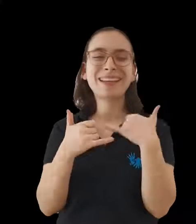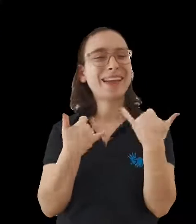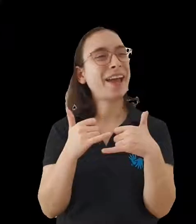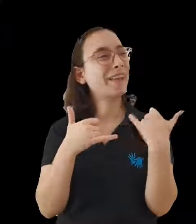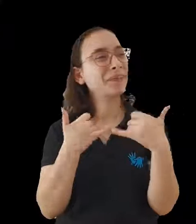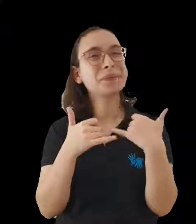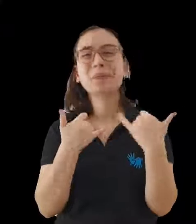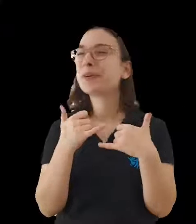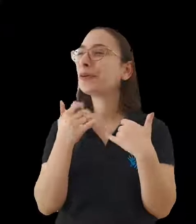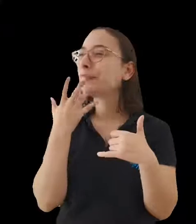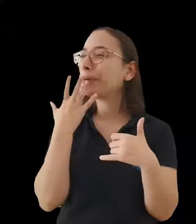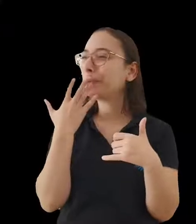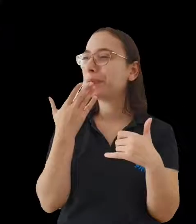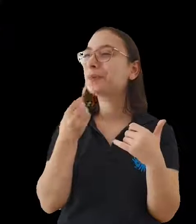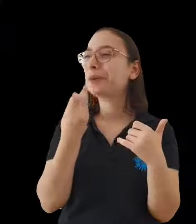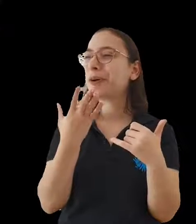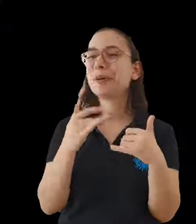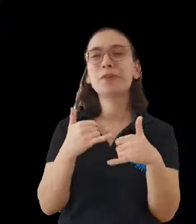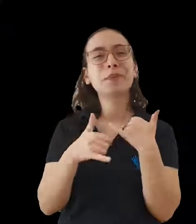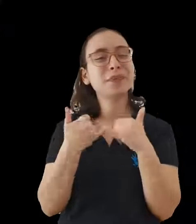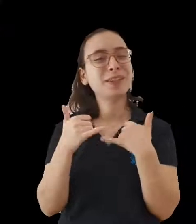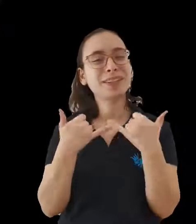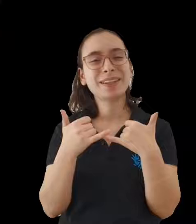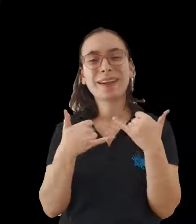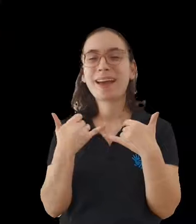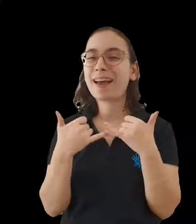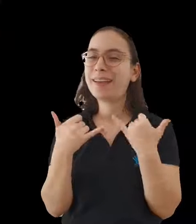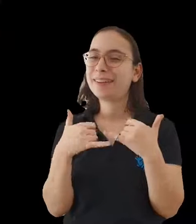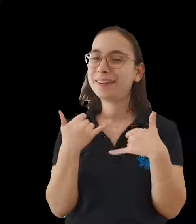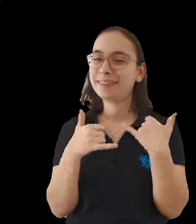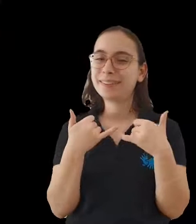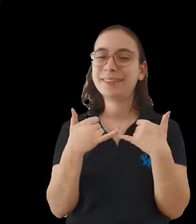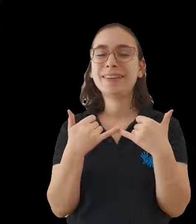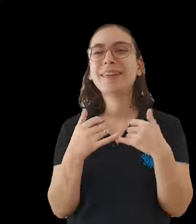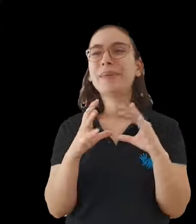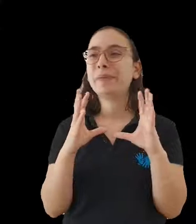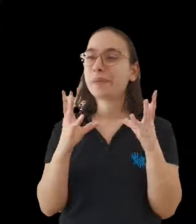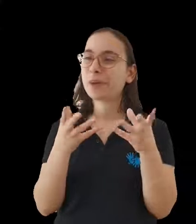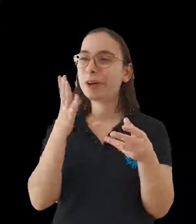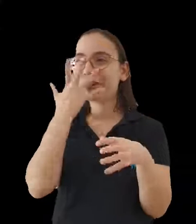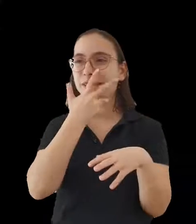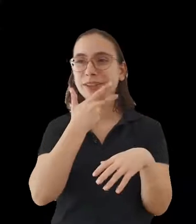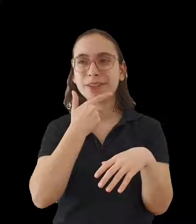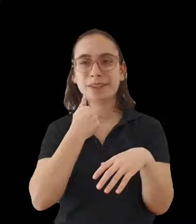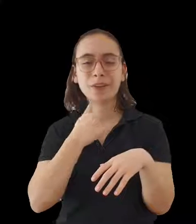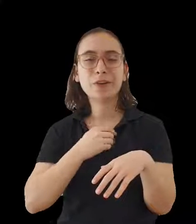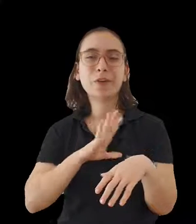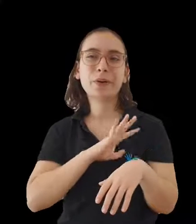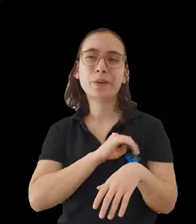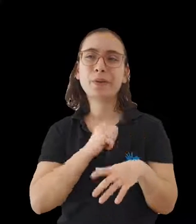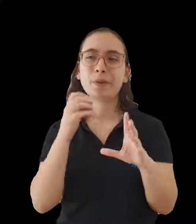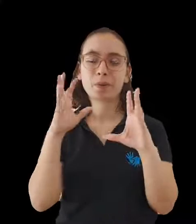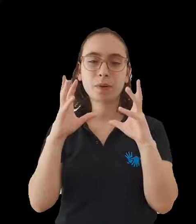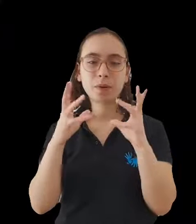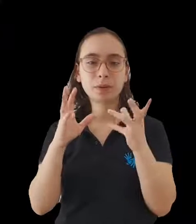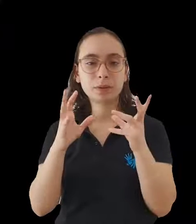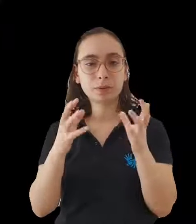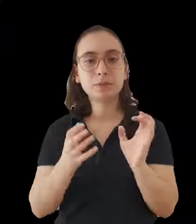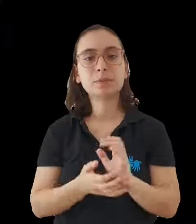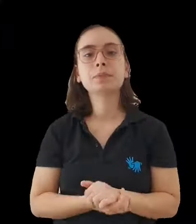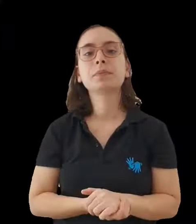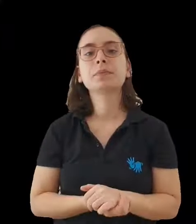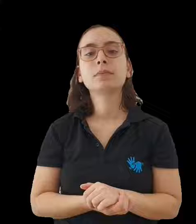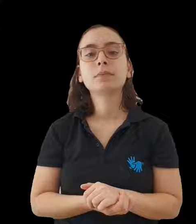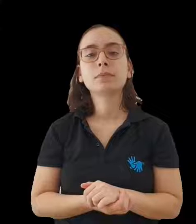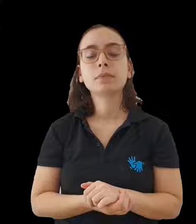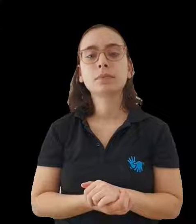minha bola! Ai, eu vou brincar! Ai, que bom! Ai, ai, ai, que minha bola é linda, linda! Ai, eu amo a minha bola. E essa bola a gente fez nessa haste